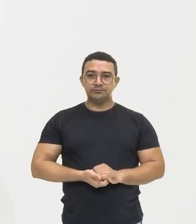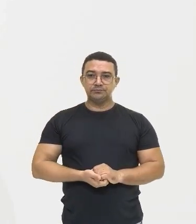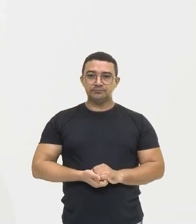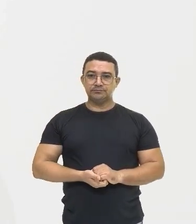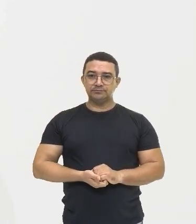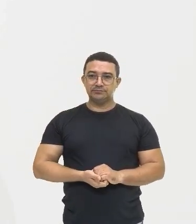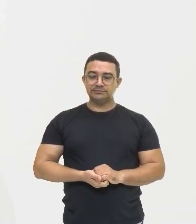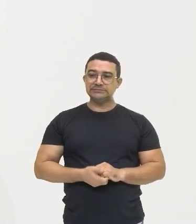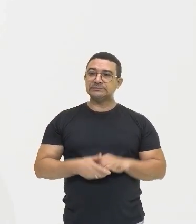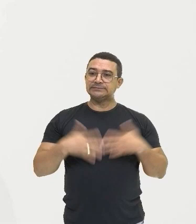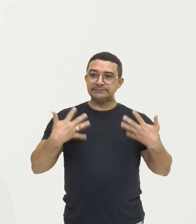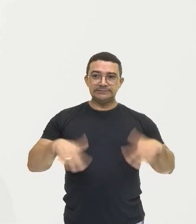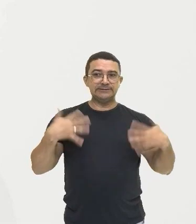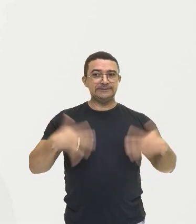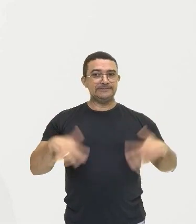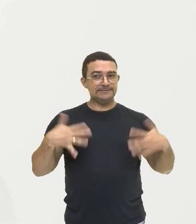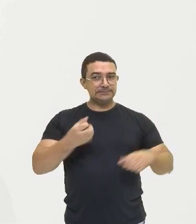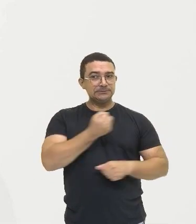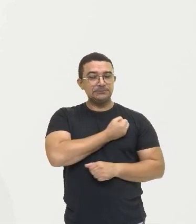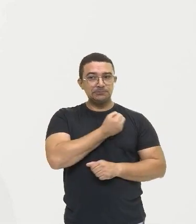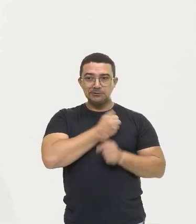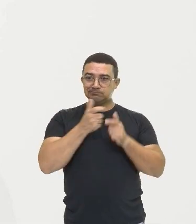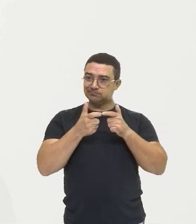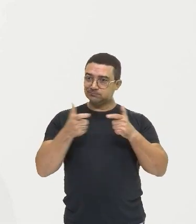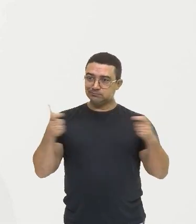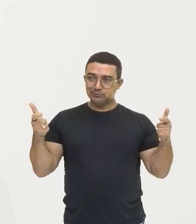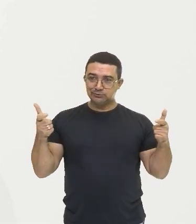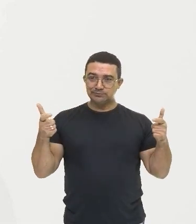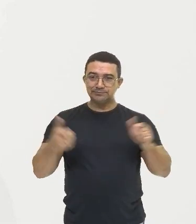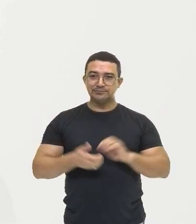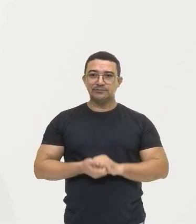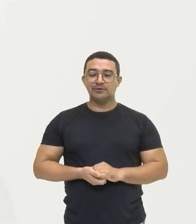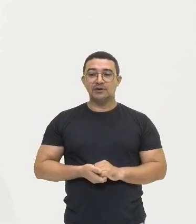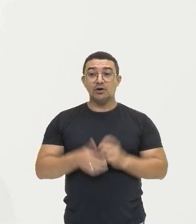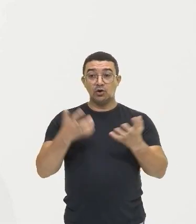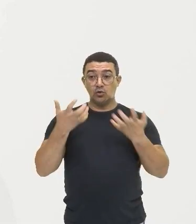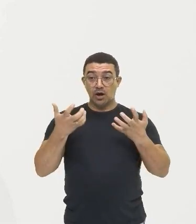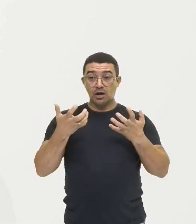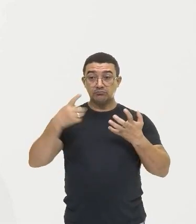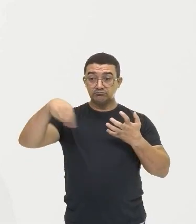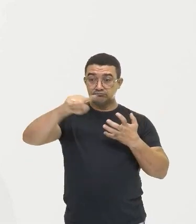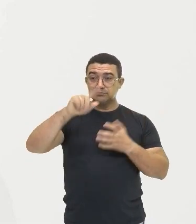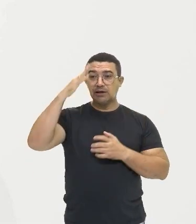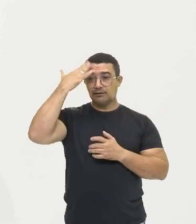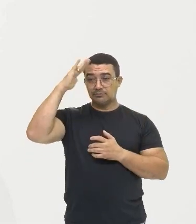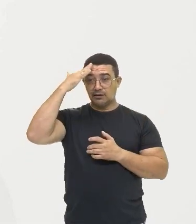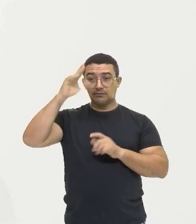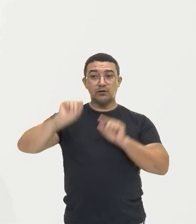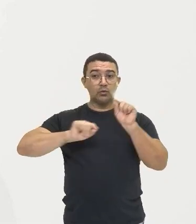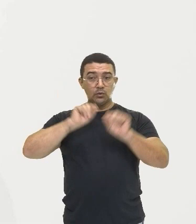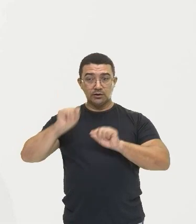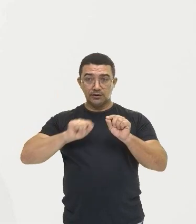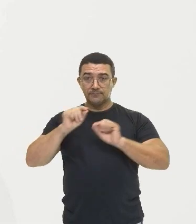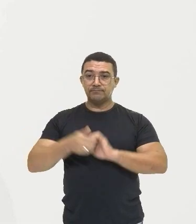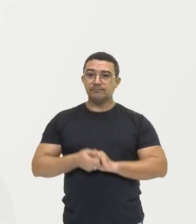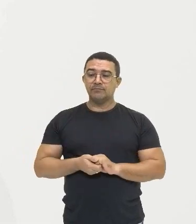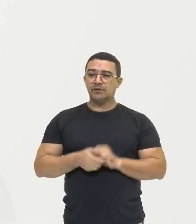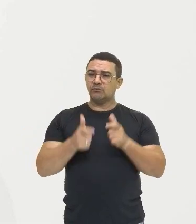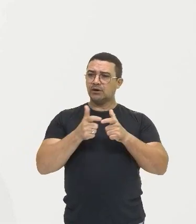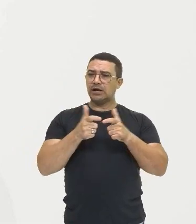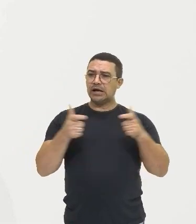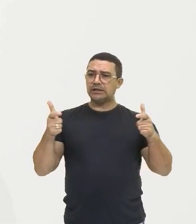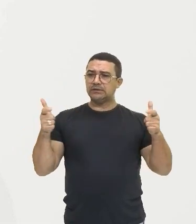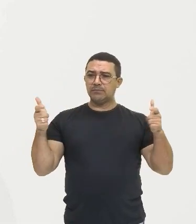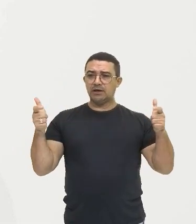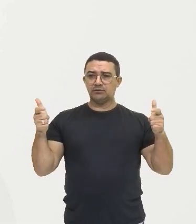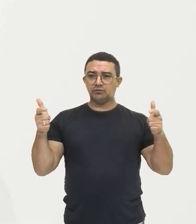número bastante expressivo. Mas o que eu quero que vocês entendam? Primeiramente, que esse crescimento, ele não se